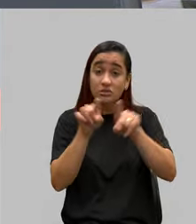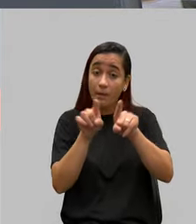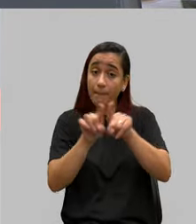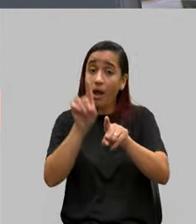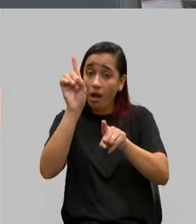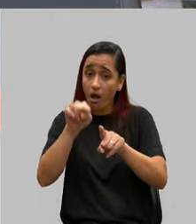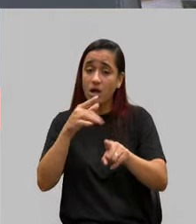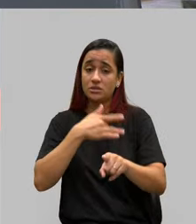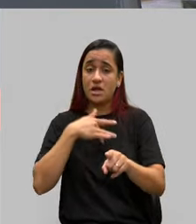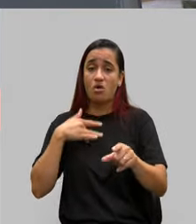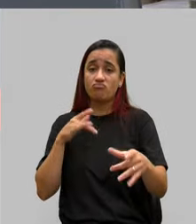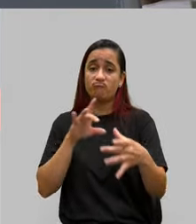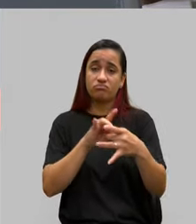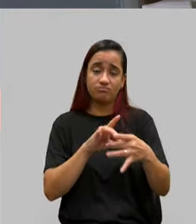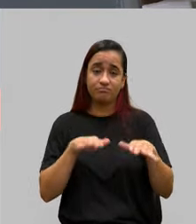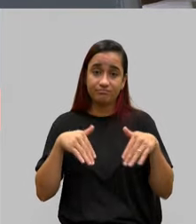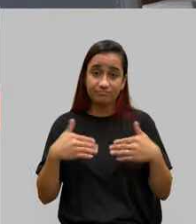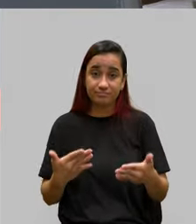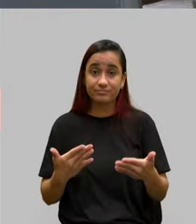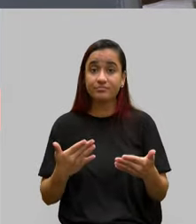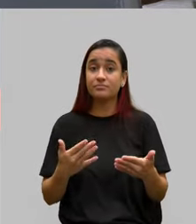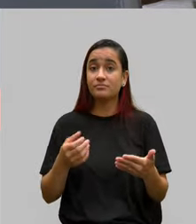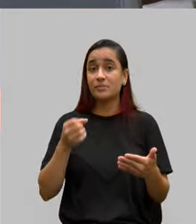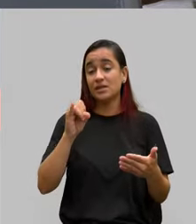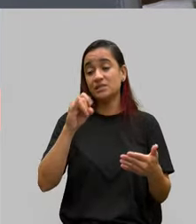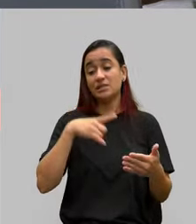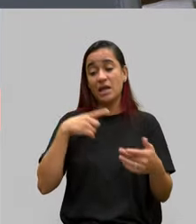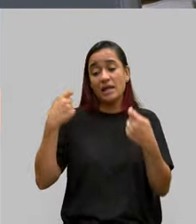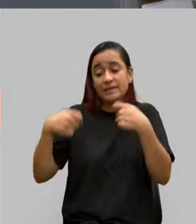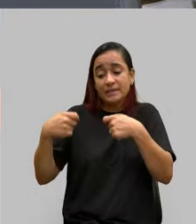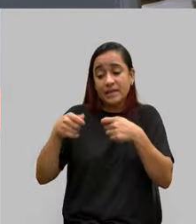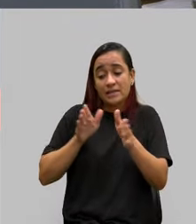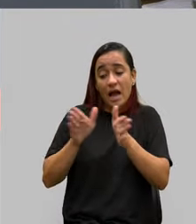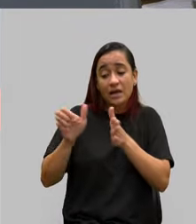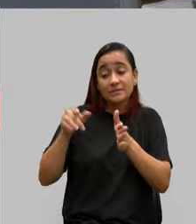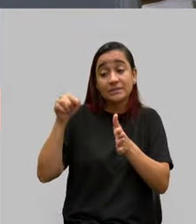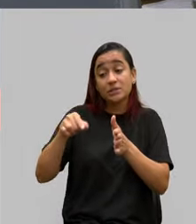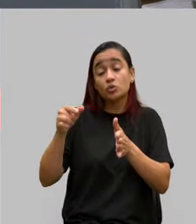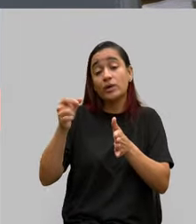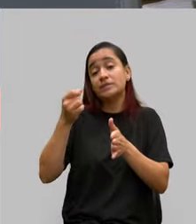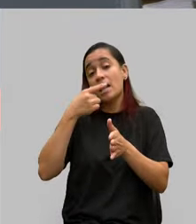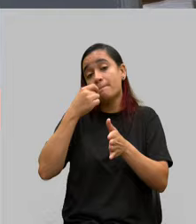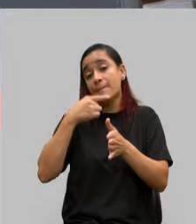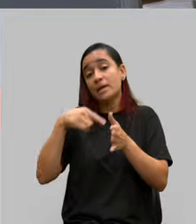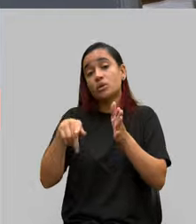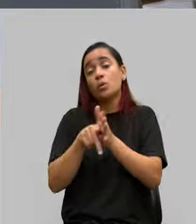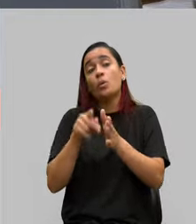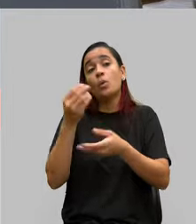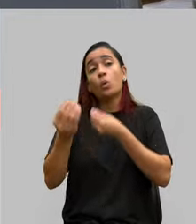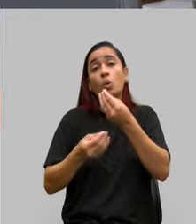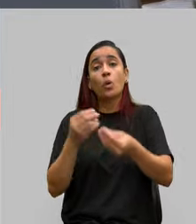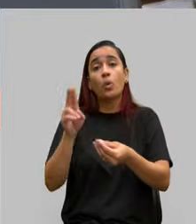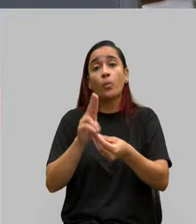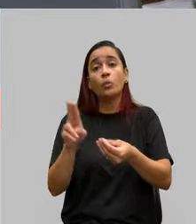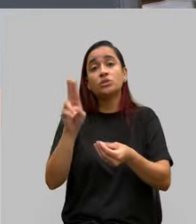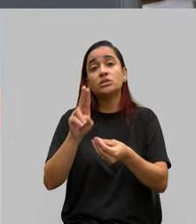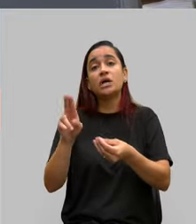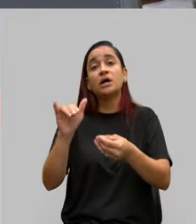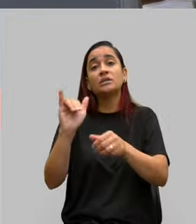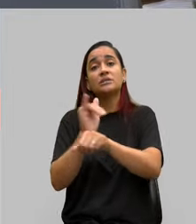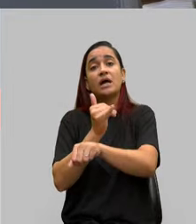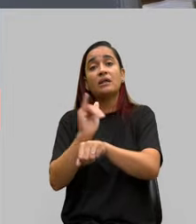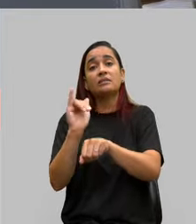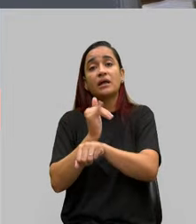e e a necessidade de acesso a esse medicamento por mecanismos eh que não aqueles